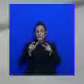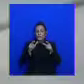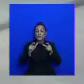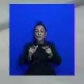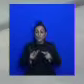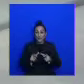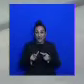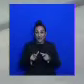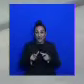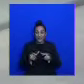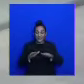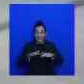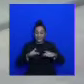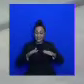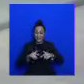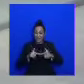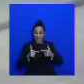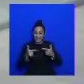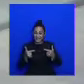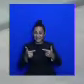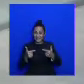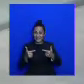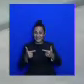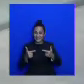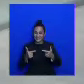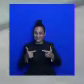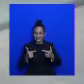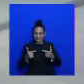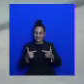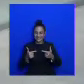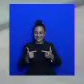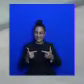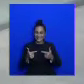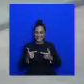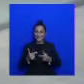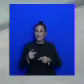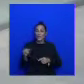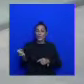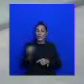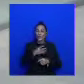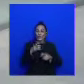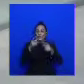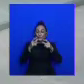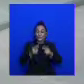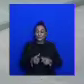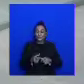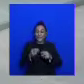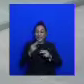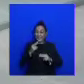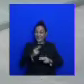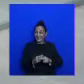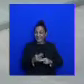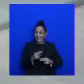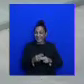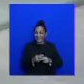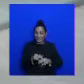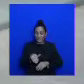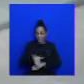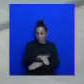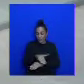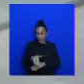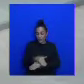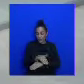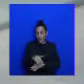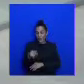direto dos estúdios, né, do espaço loteria, do espaço da sorte, o novo espaço das loterias Caixa na